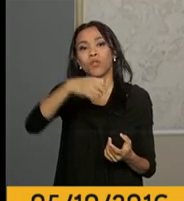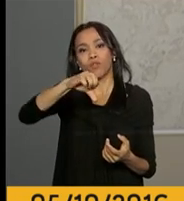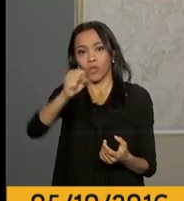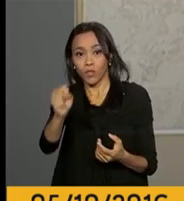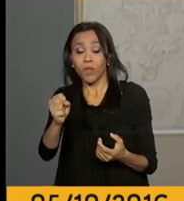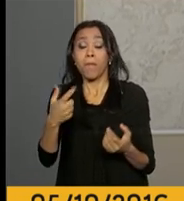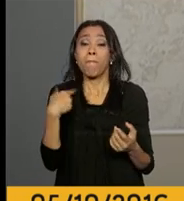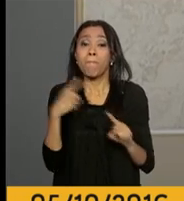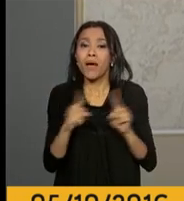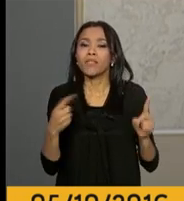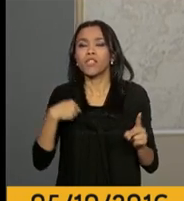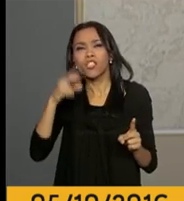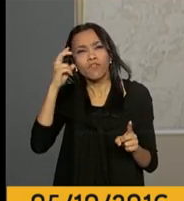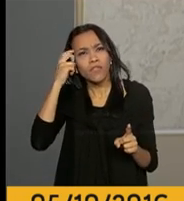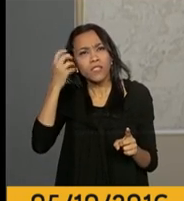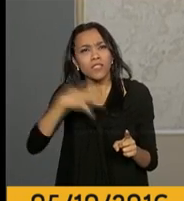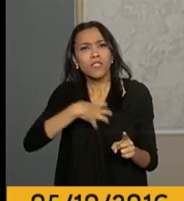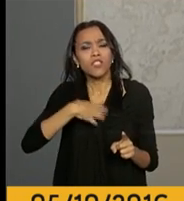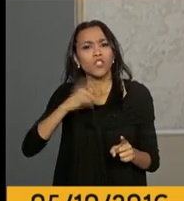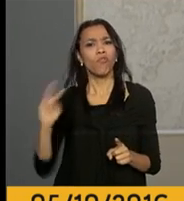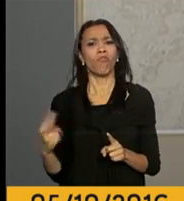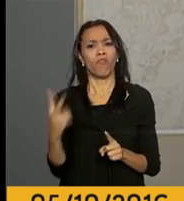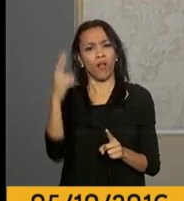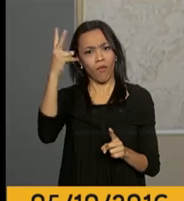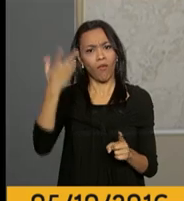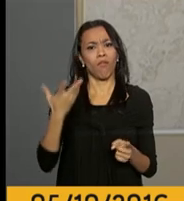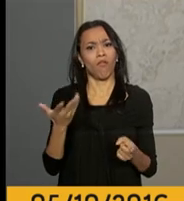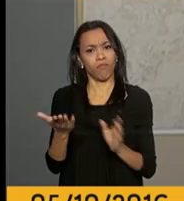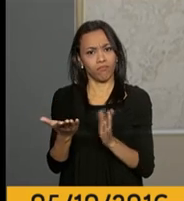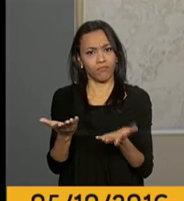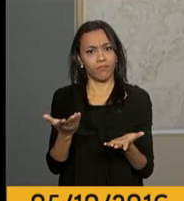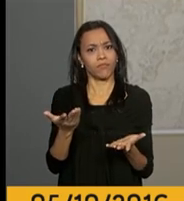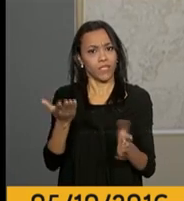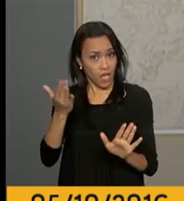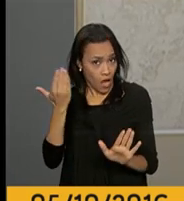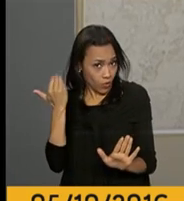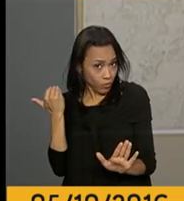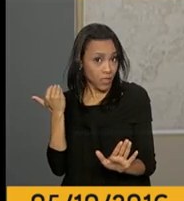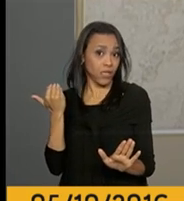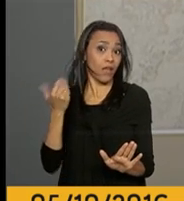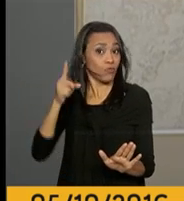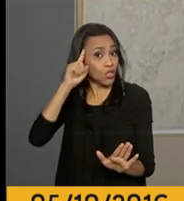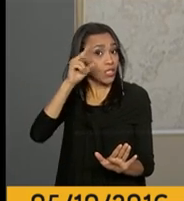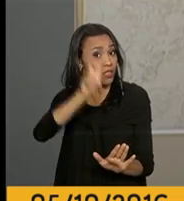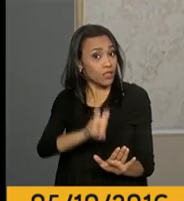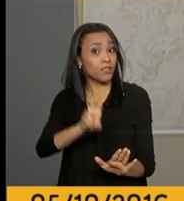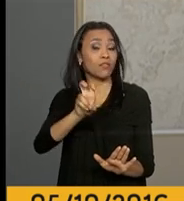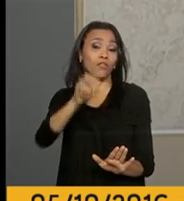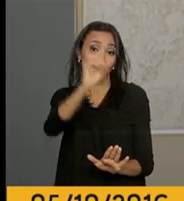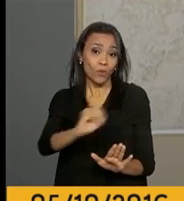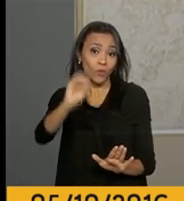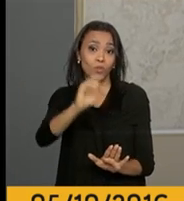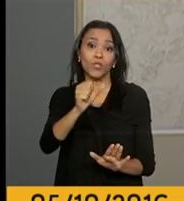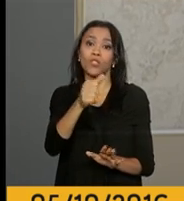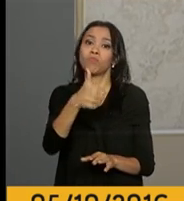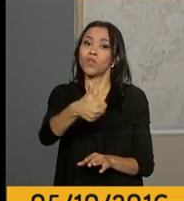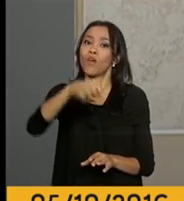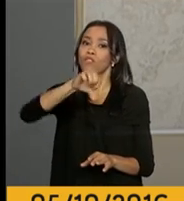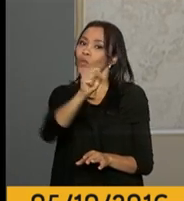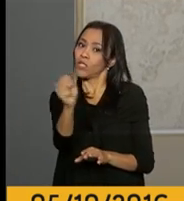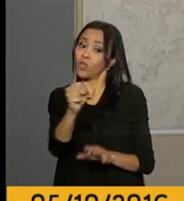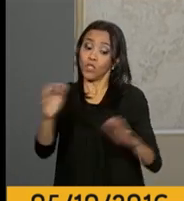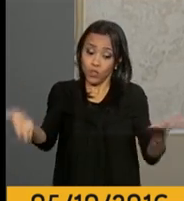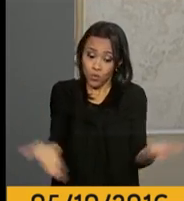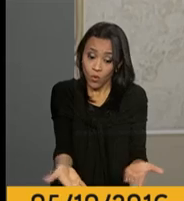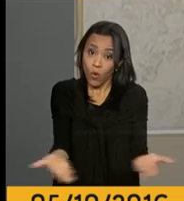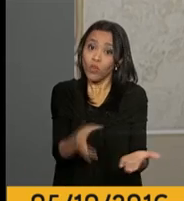Preciosidade de certos instantes da história Nacional como o foi a data de 5 de outubro de 88 e como o é no dia de